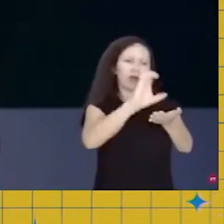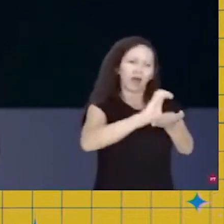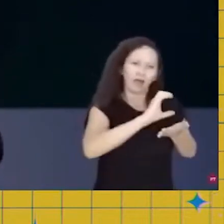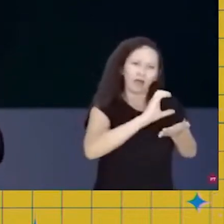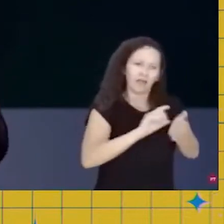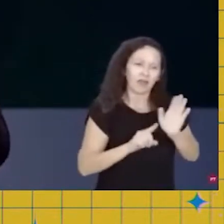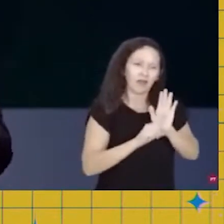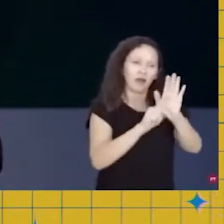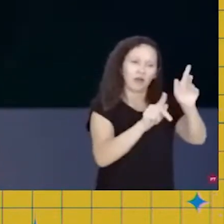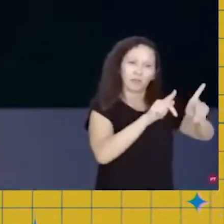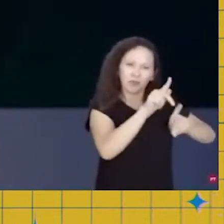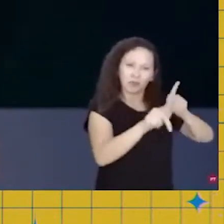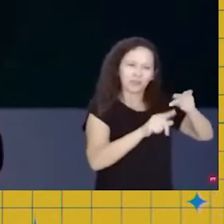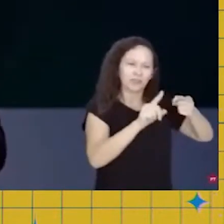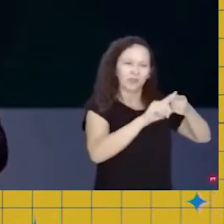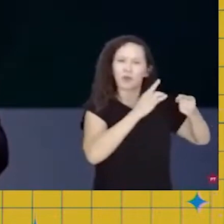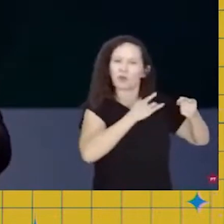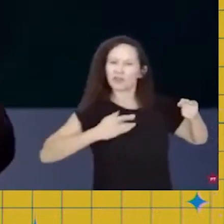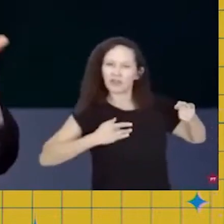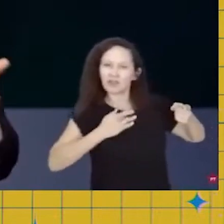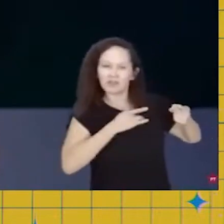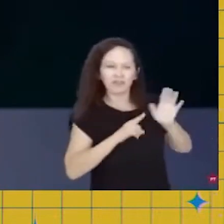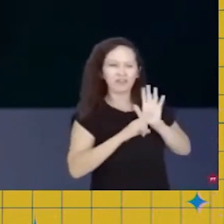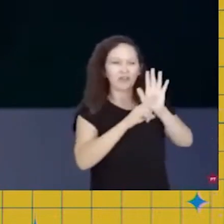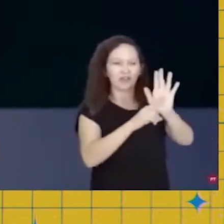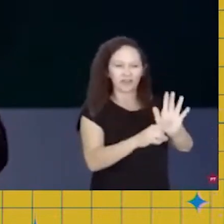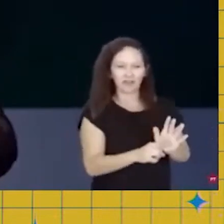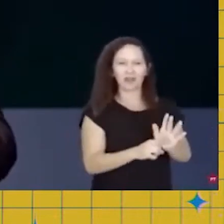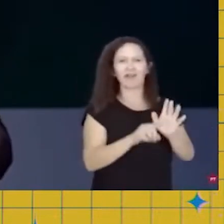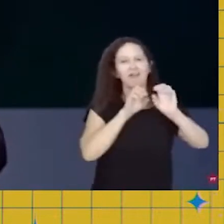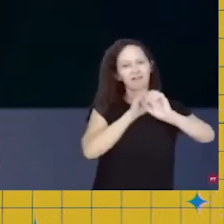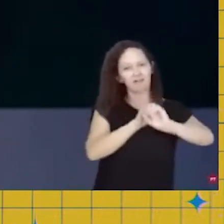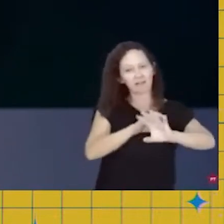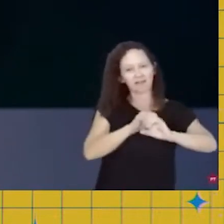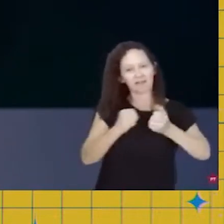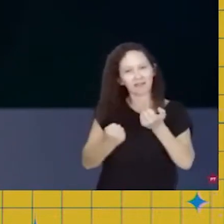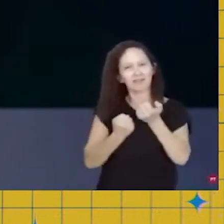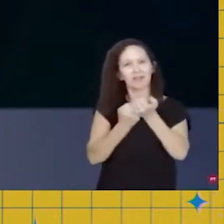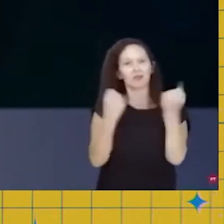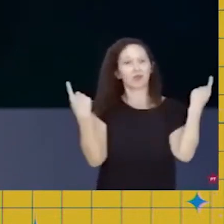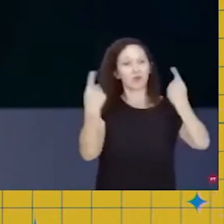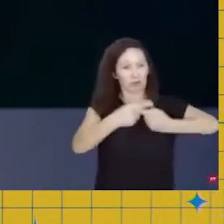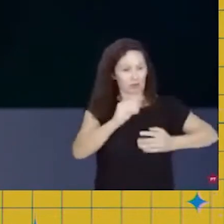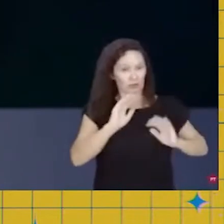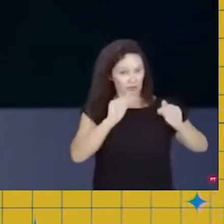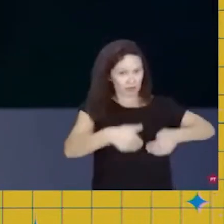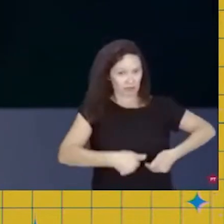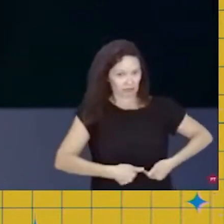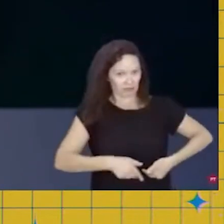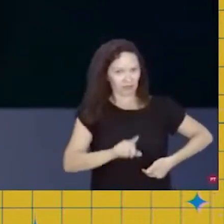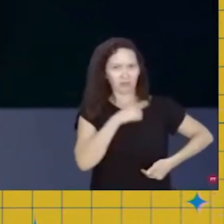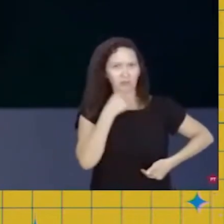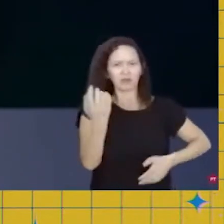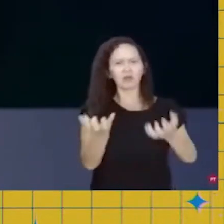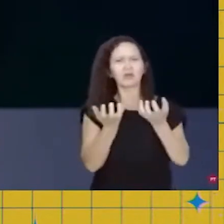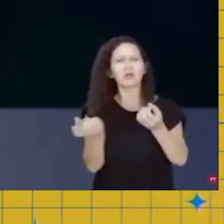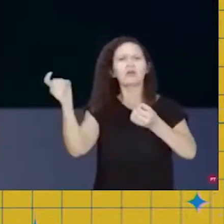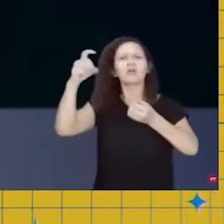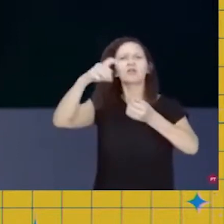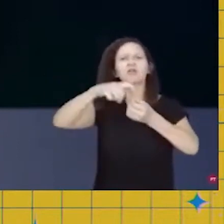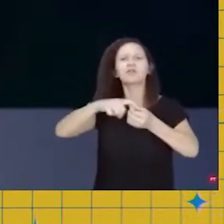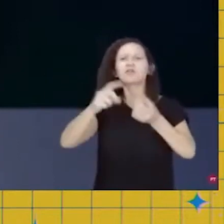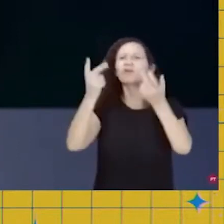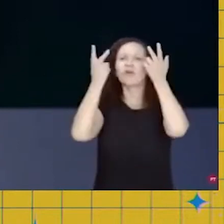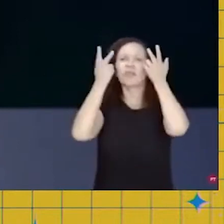de saúde educação assistência combate à fome então nós queremos voltar à normalidade